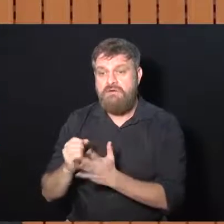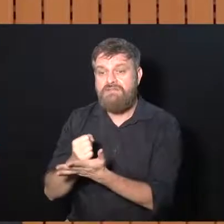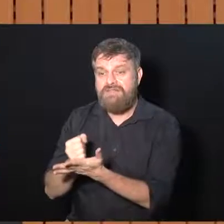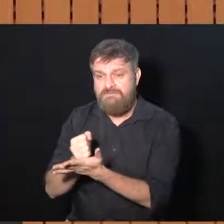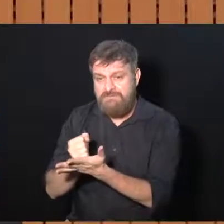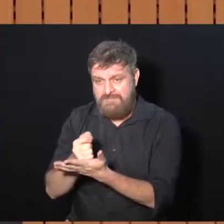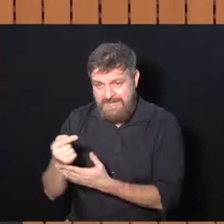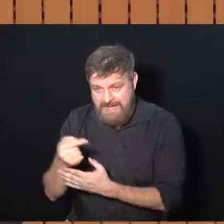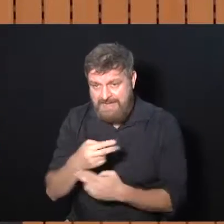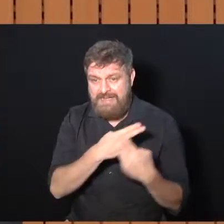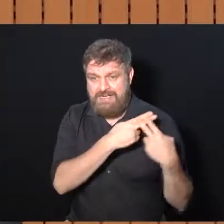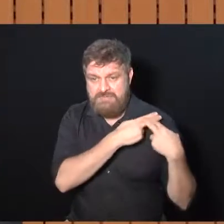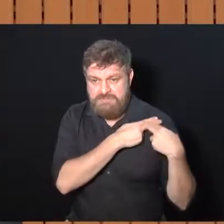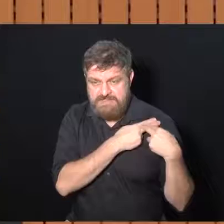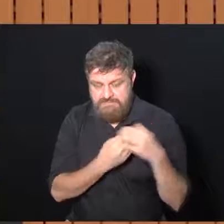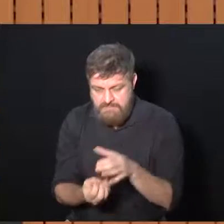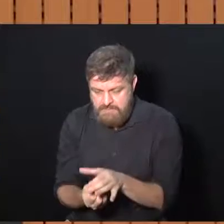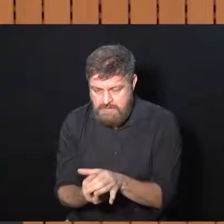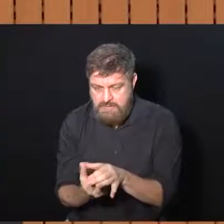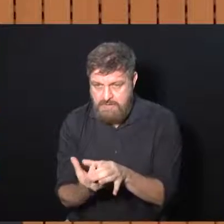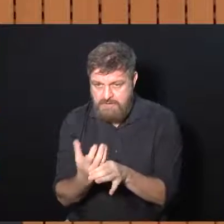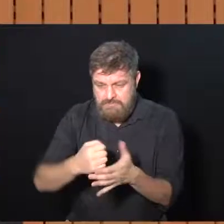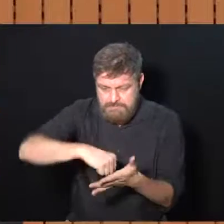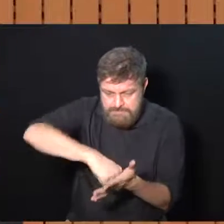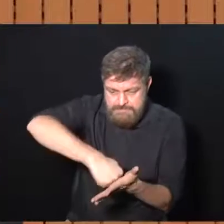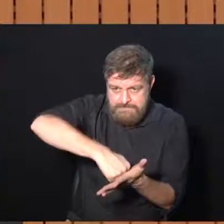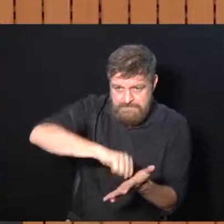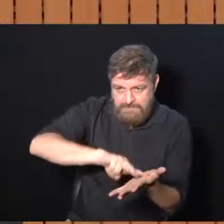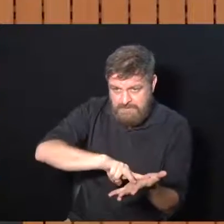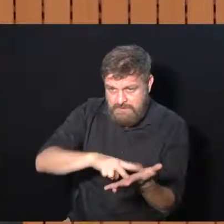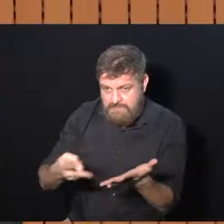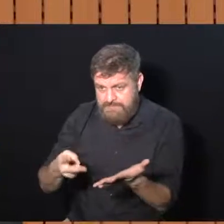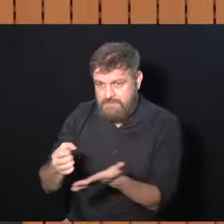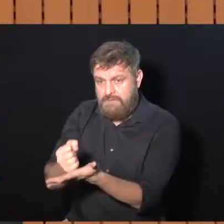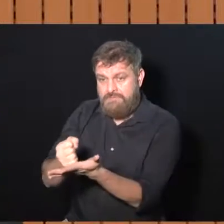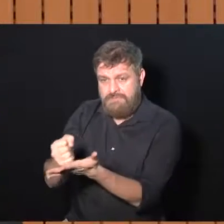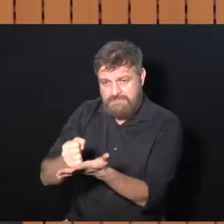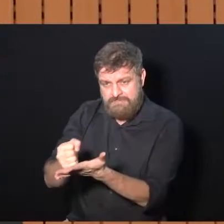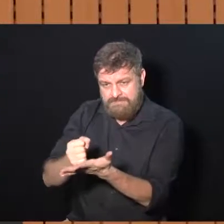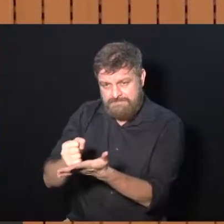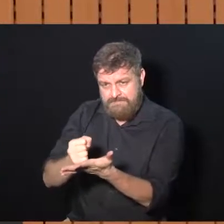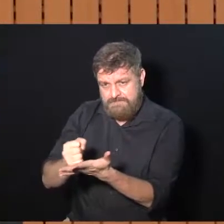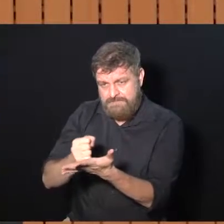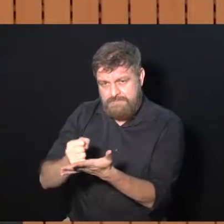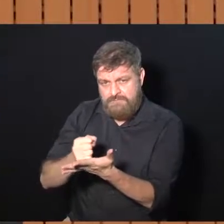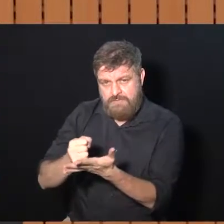de Manipulação e de Fitoterápicos